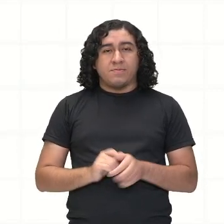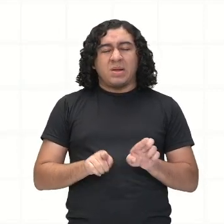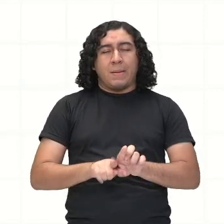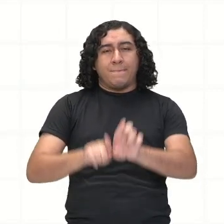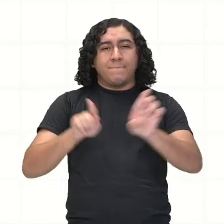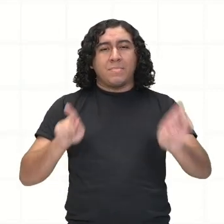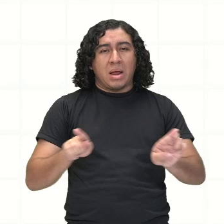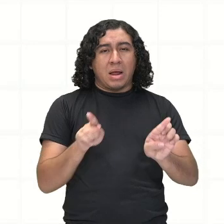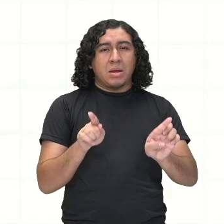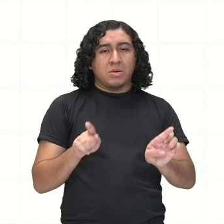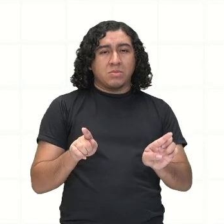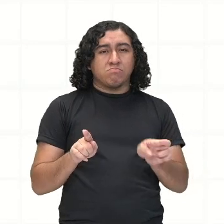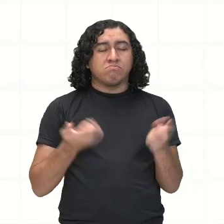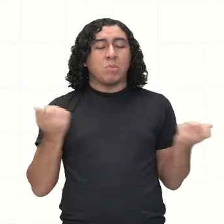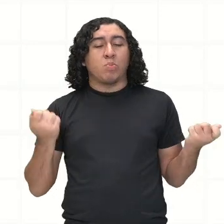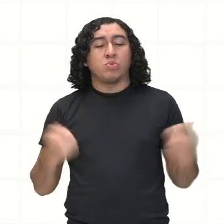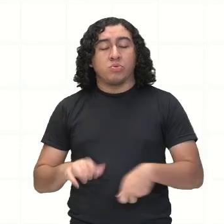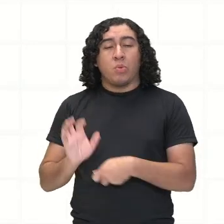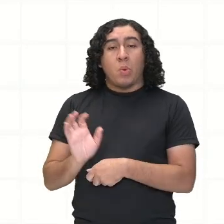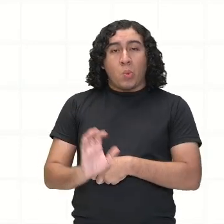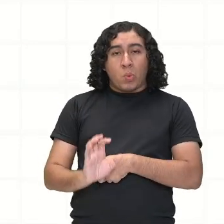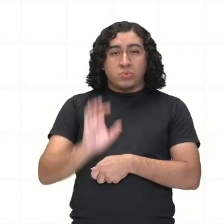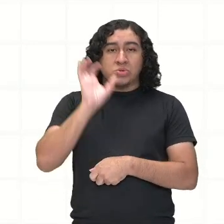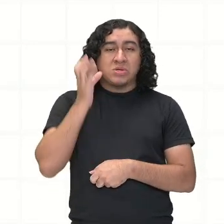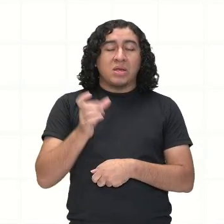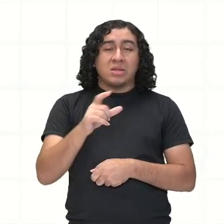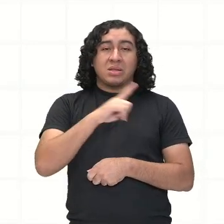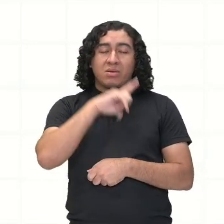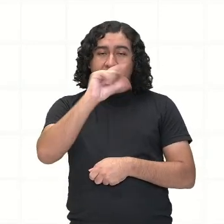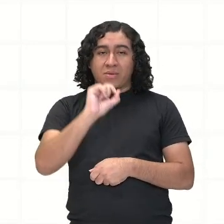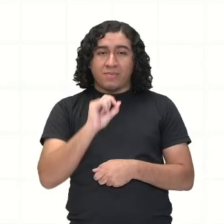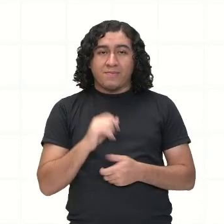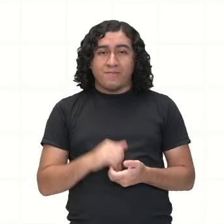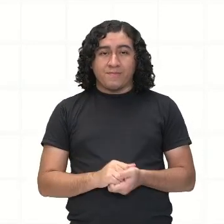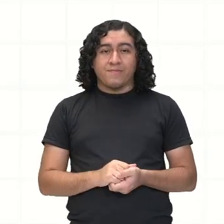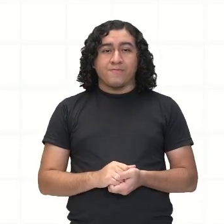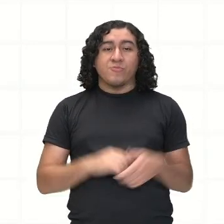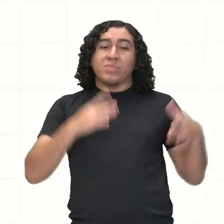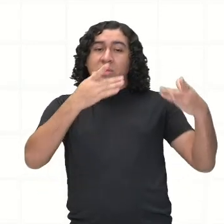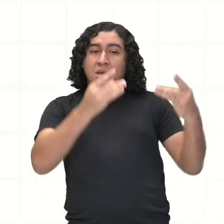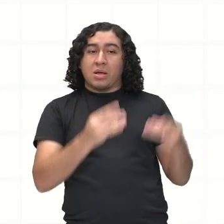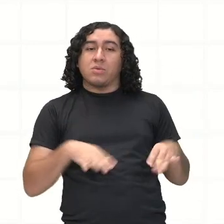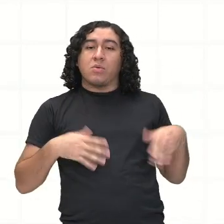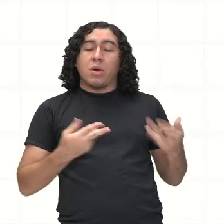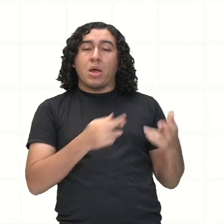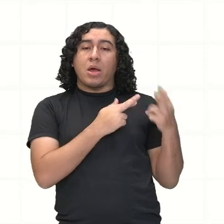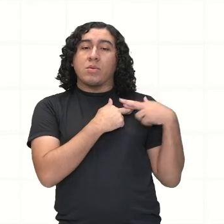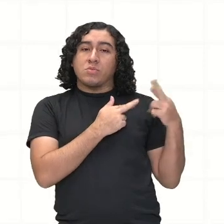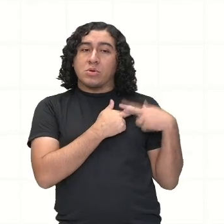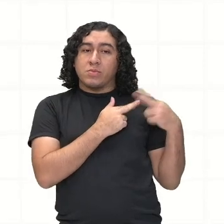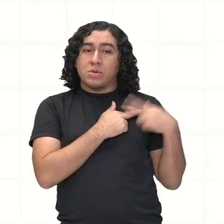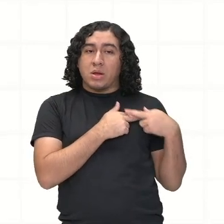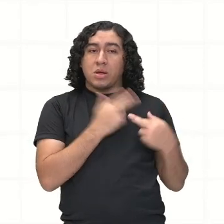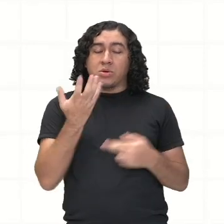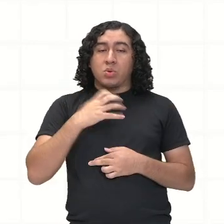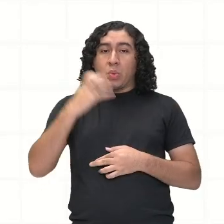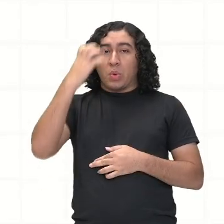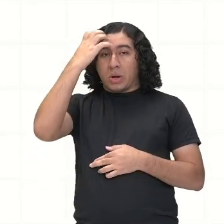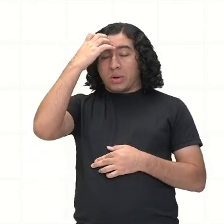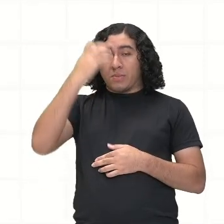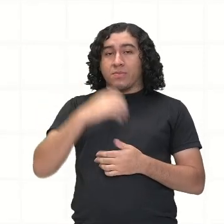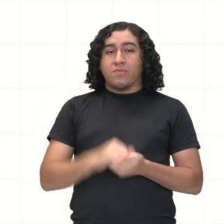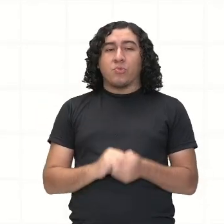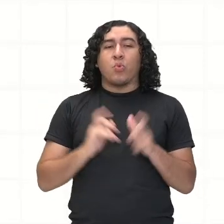ser continuar sendo poderoso, nós vamos observar aí quais são as responsabilidades do monarca. O que